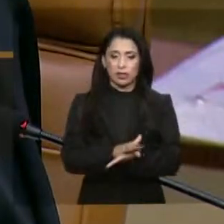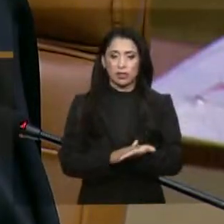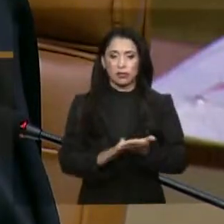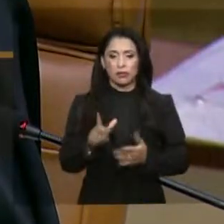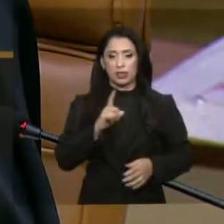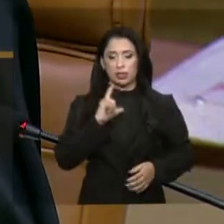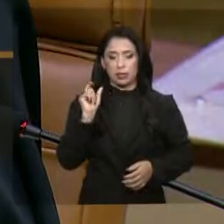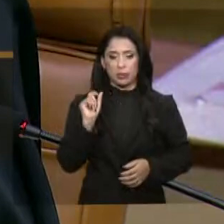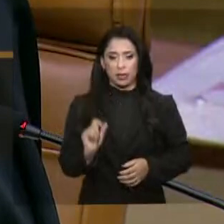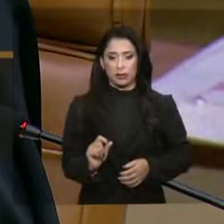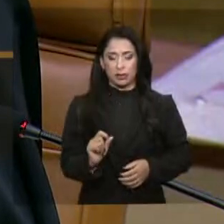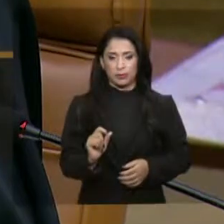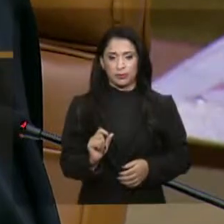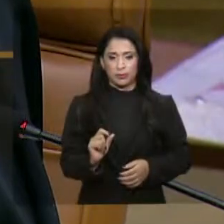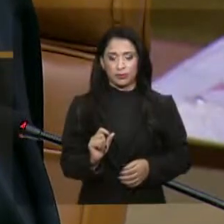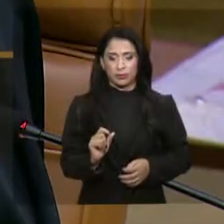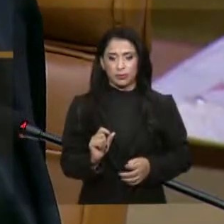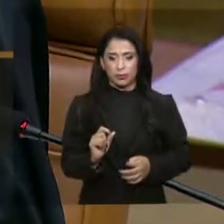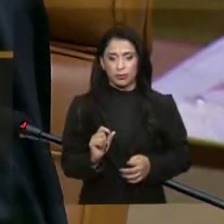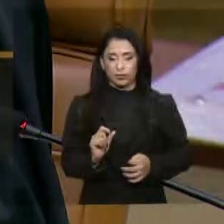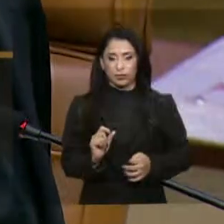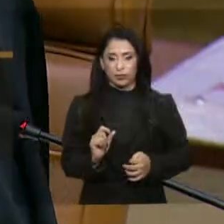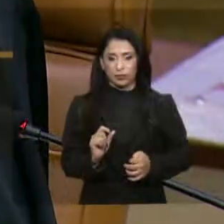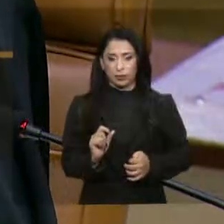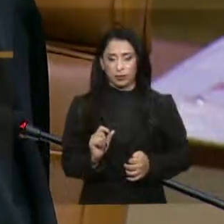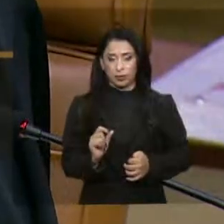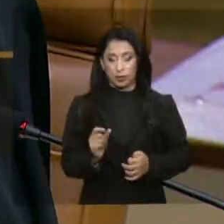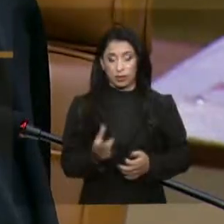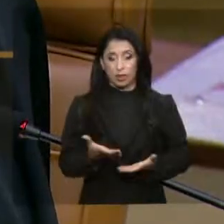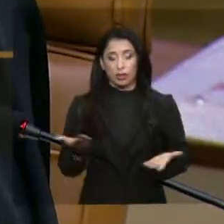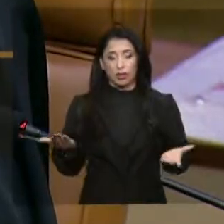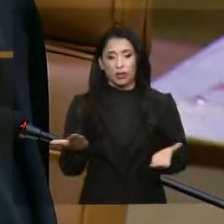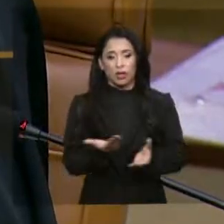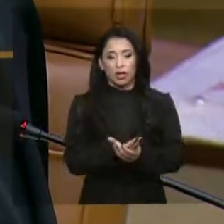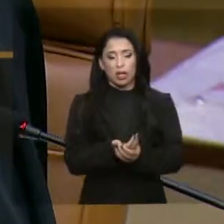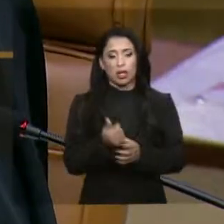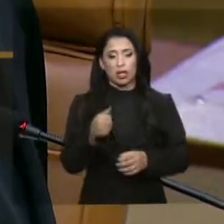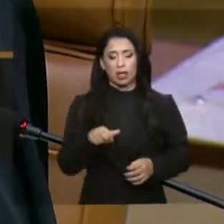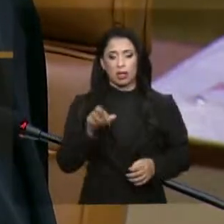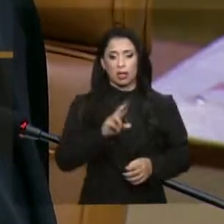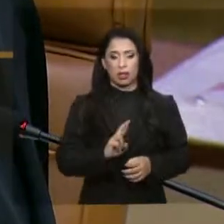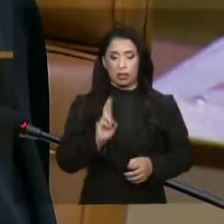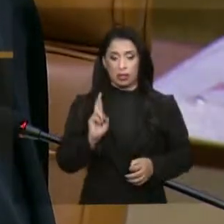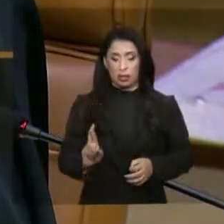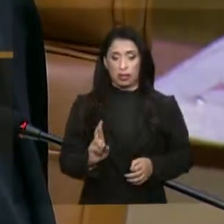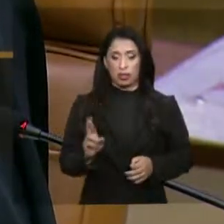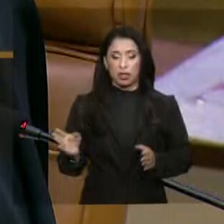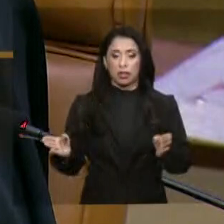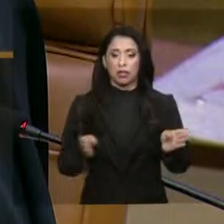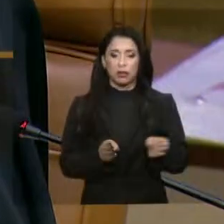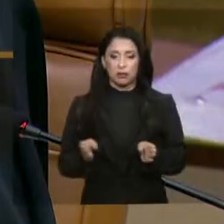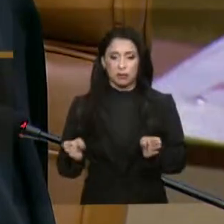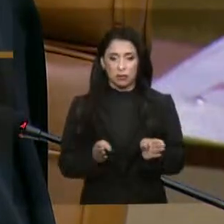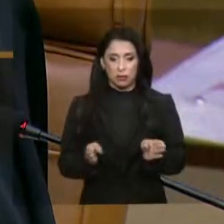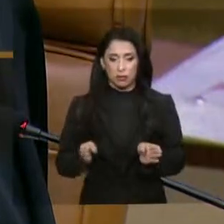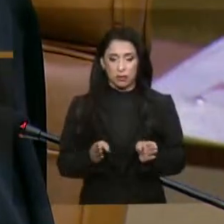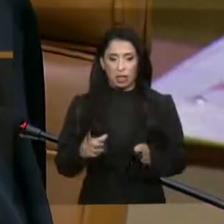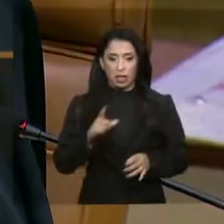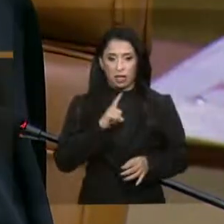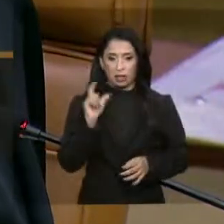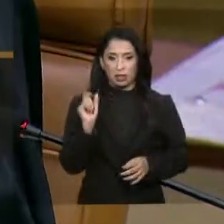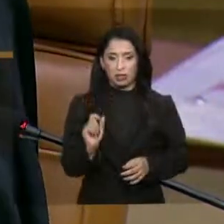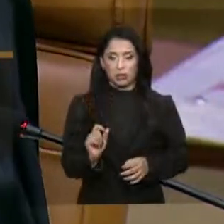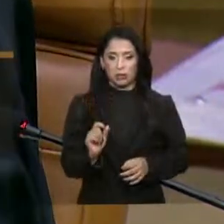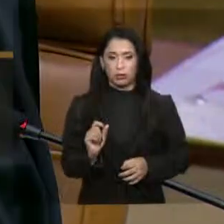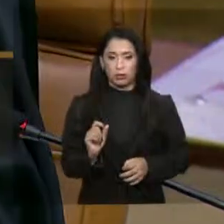ao réu da ação. A ação rescisória foi proposta no prazo legal, dentro do prazo de